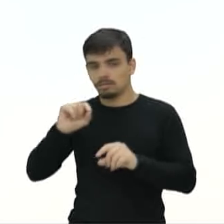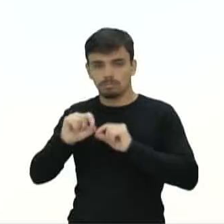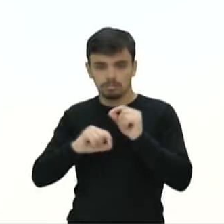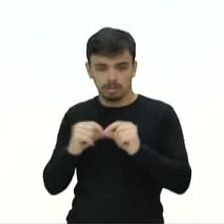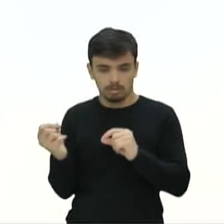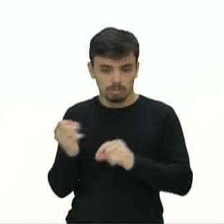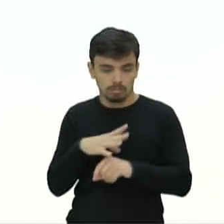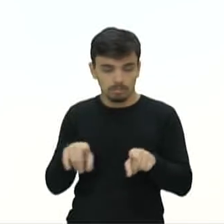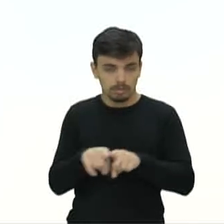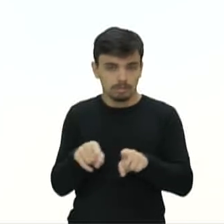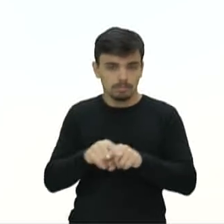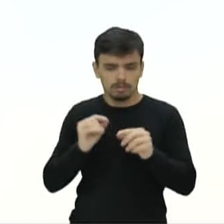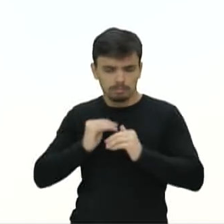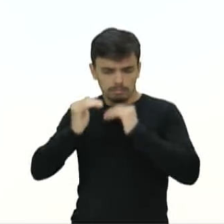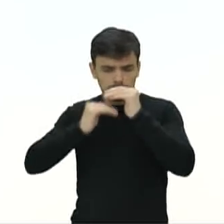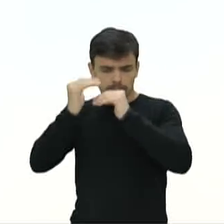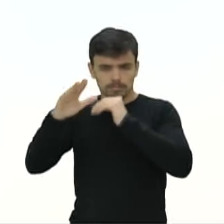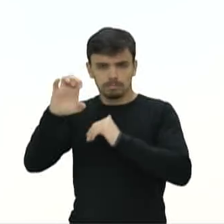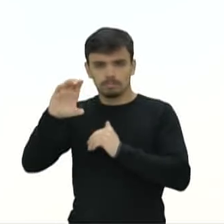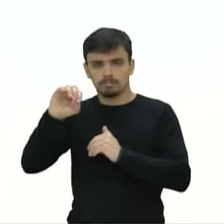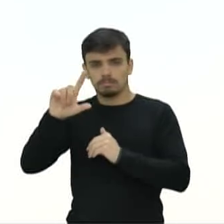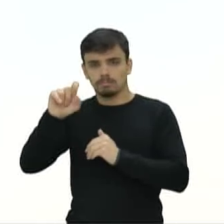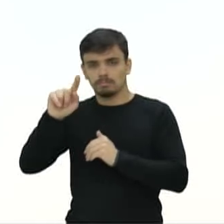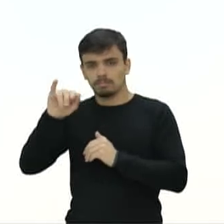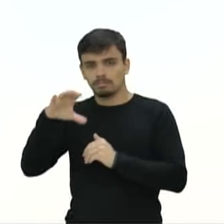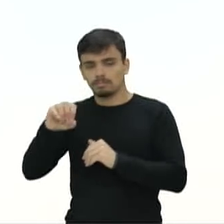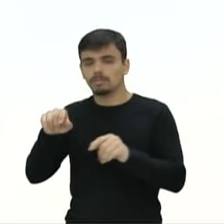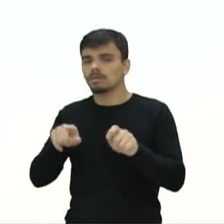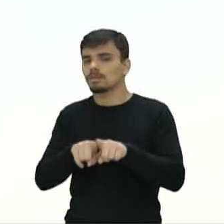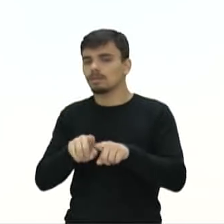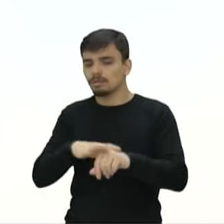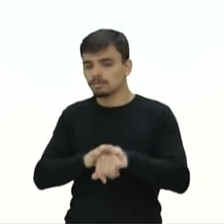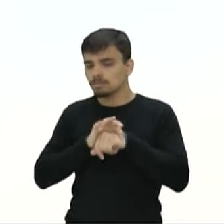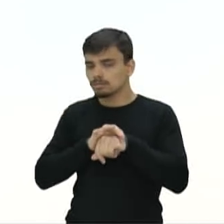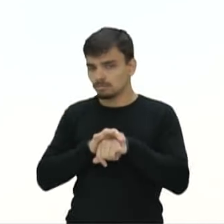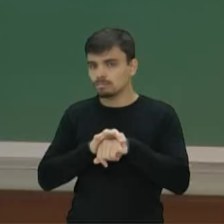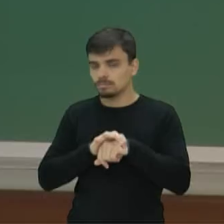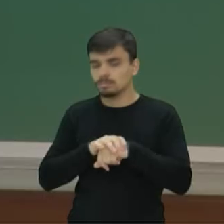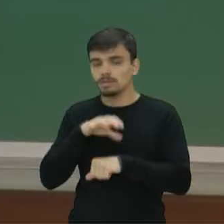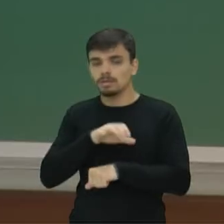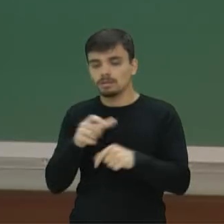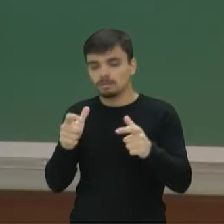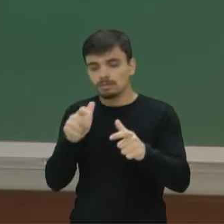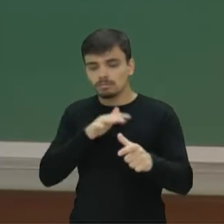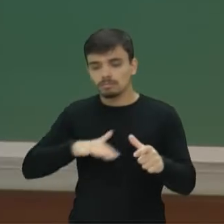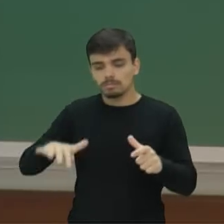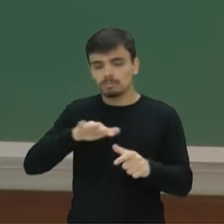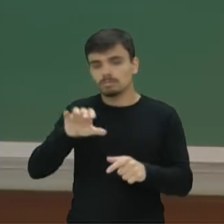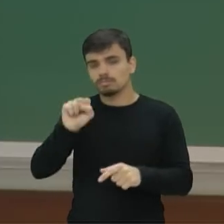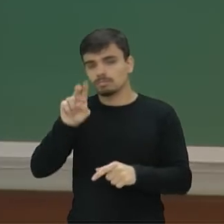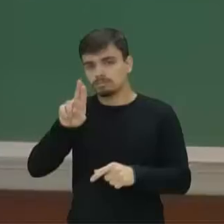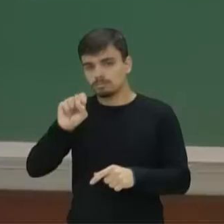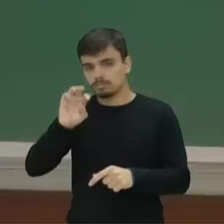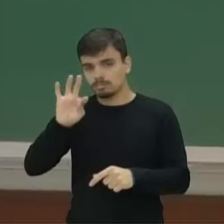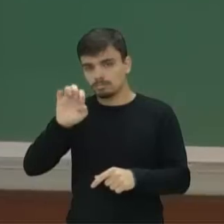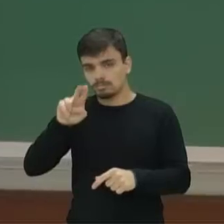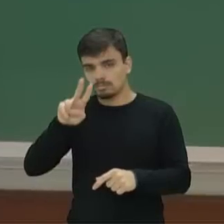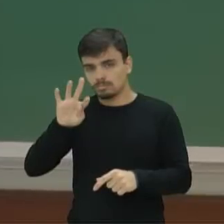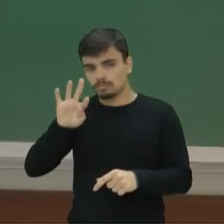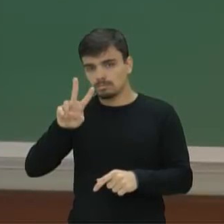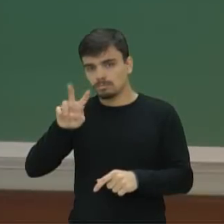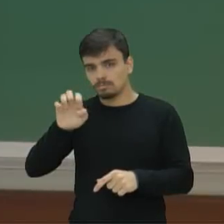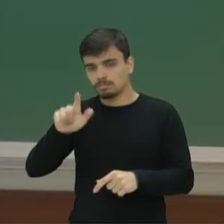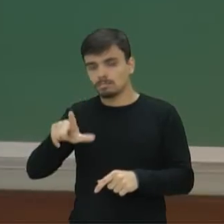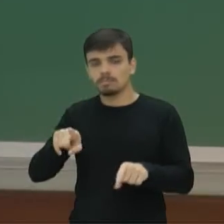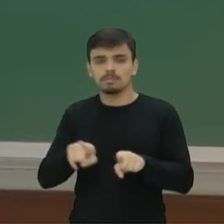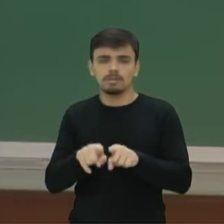renováveis e dos processos ecológicos esteja assegurada. Então, nessas áreas de uso sustentável, a interação ela pode ser um